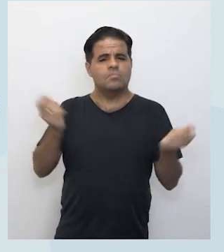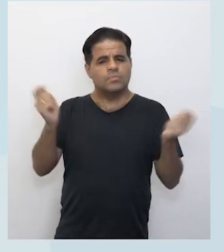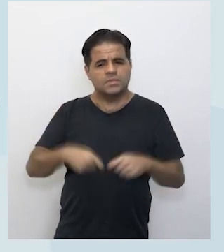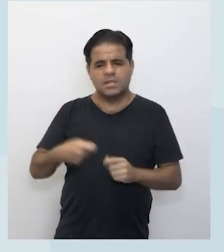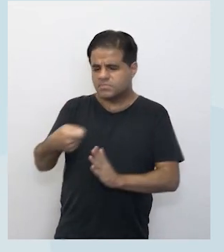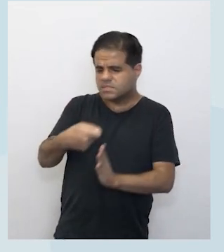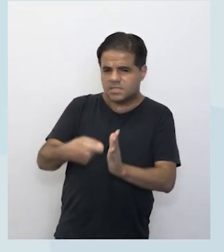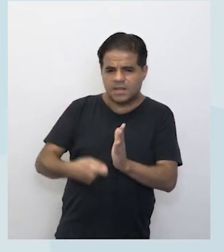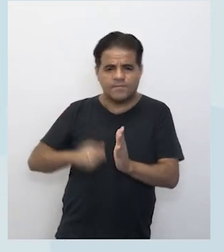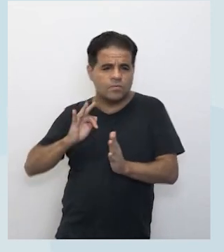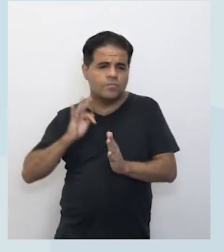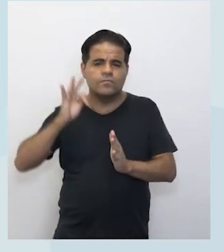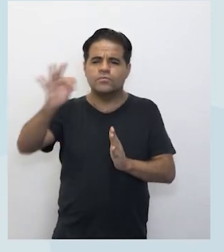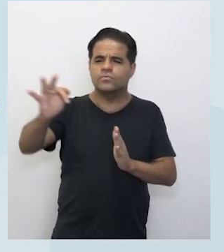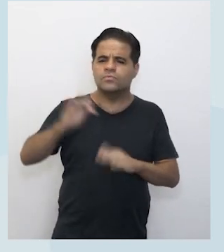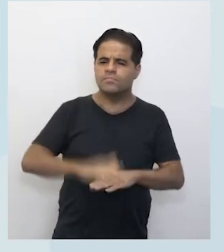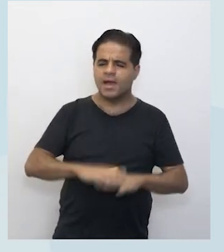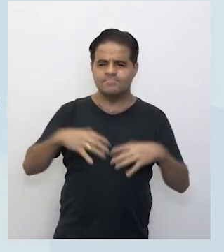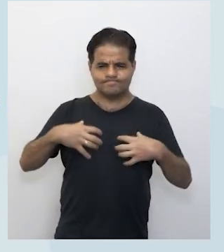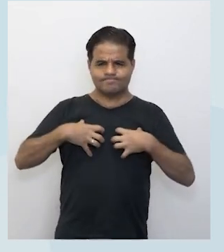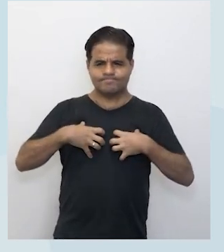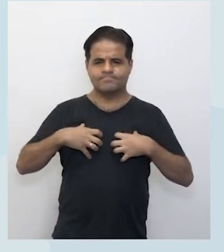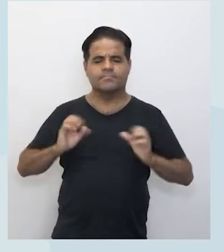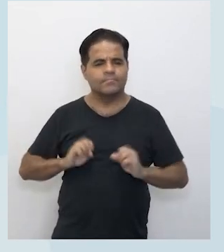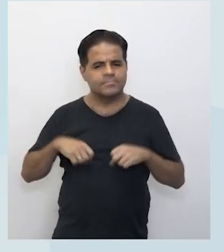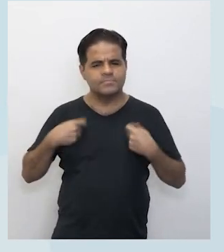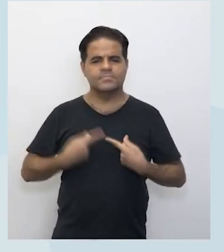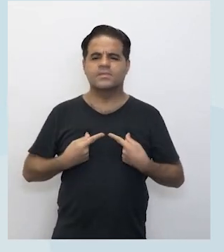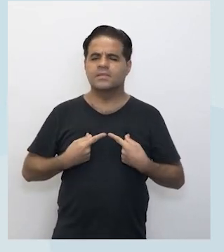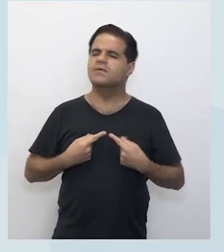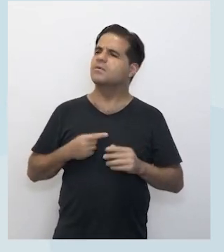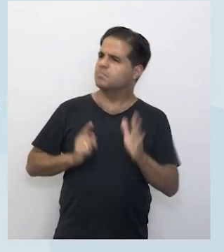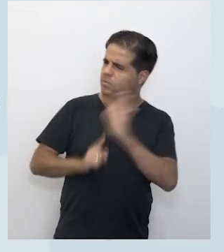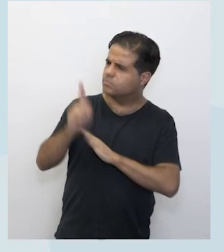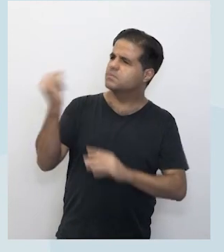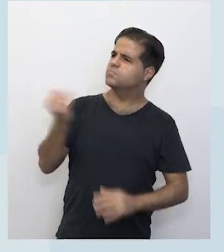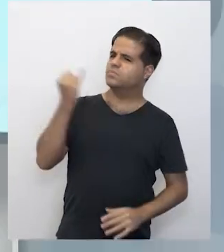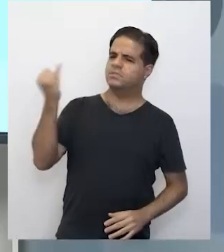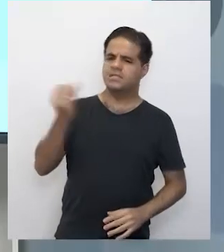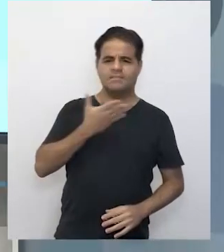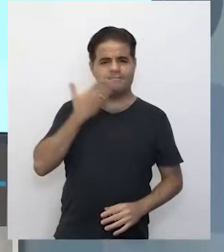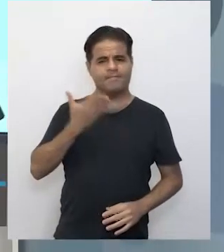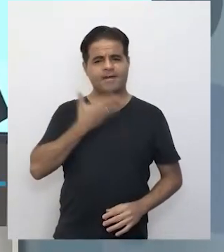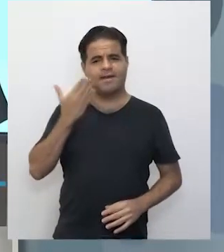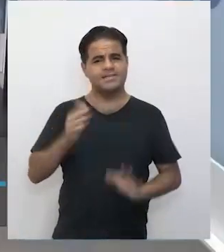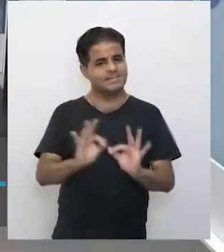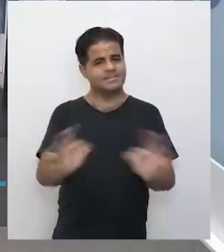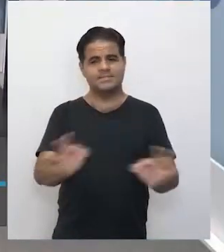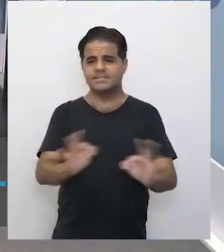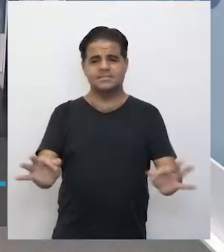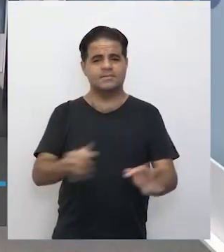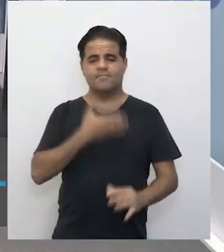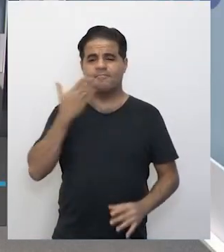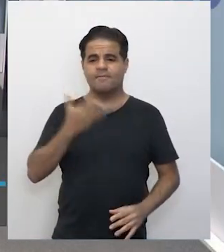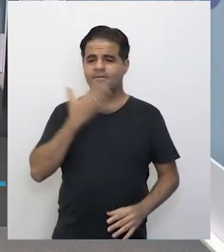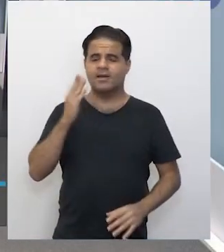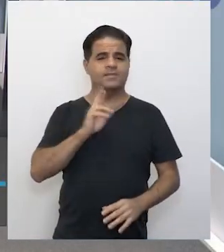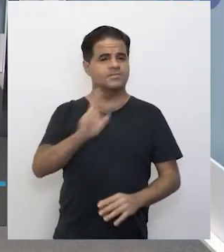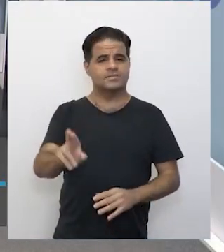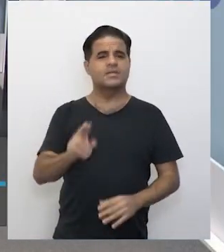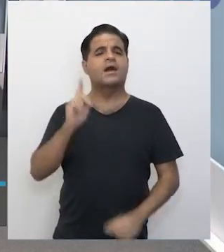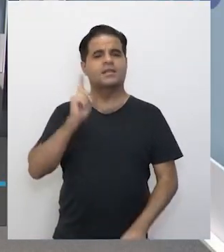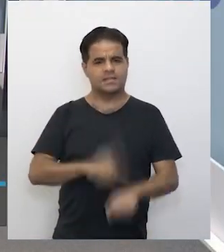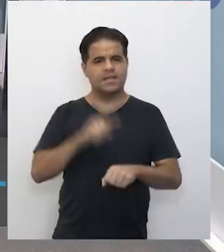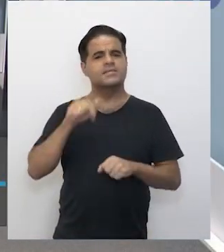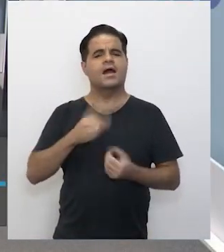podemos escrever um futuro mais humanista? Nossa, que pergunta importante. Pergunta importante e fácil. Nossa, simples assim, Simples. fácil de resolver. A gente vai responder